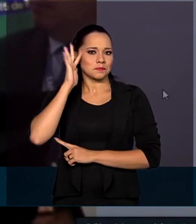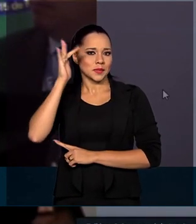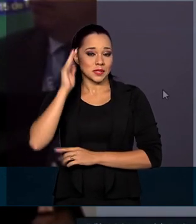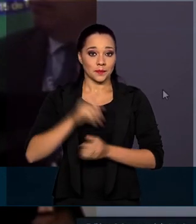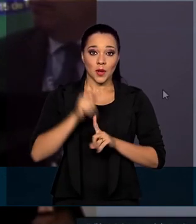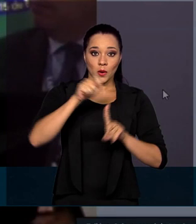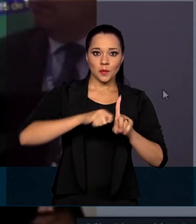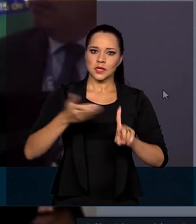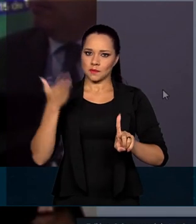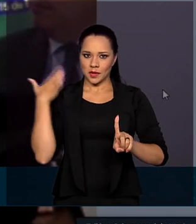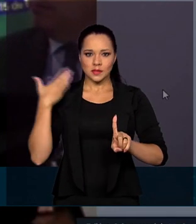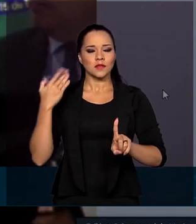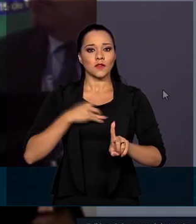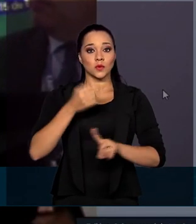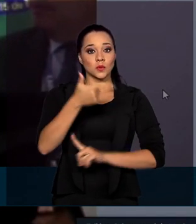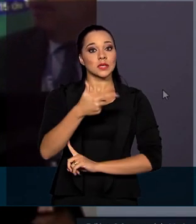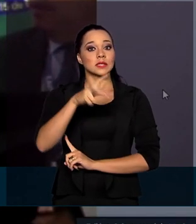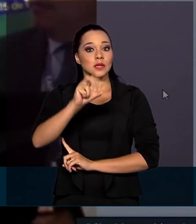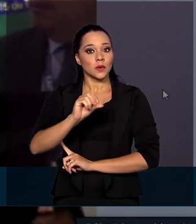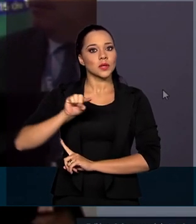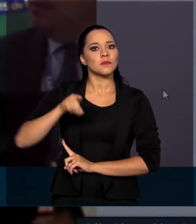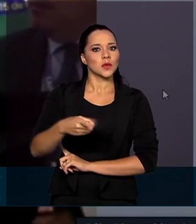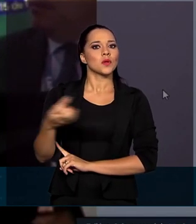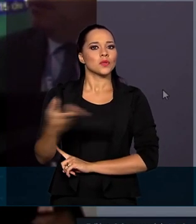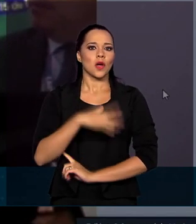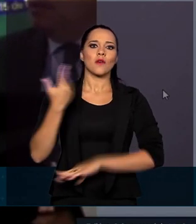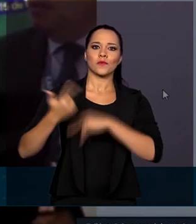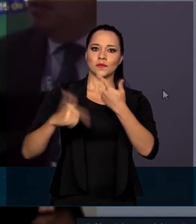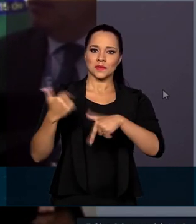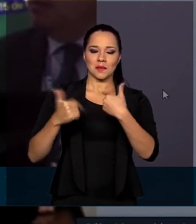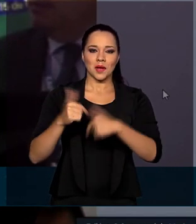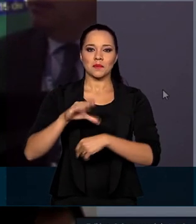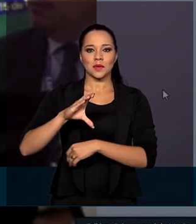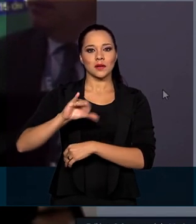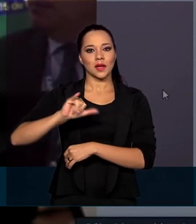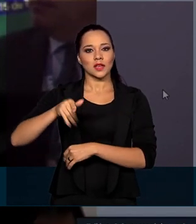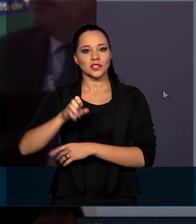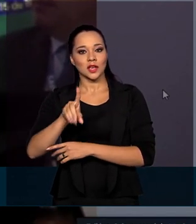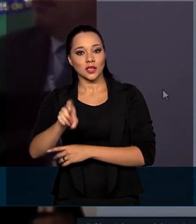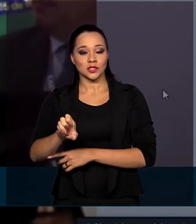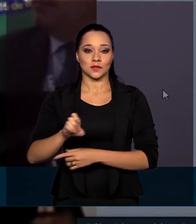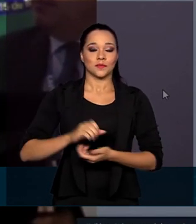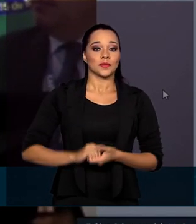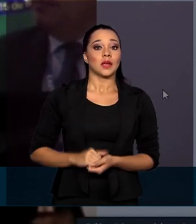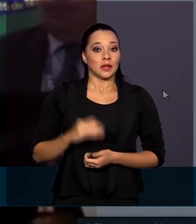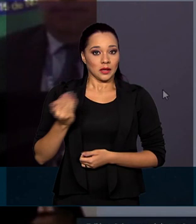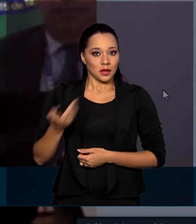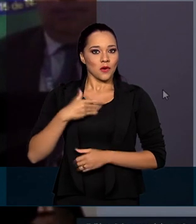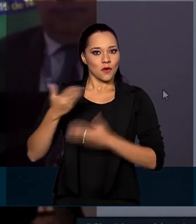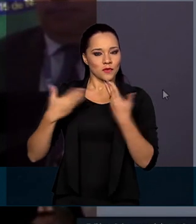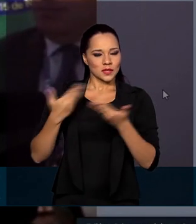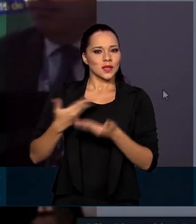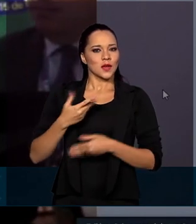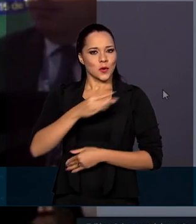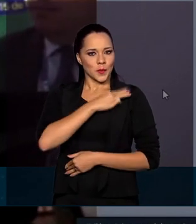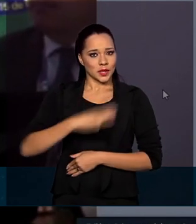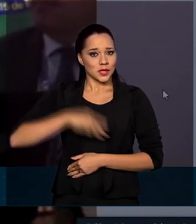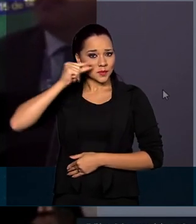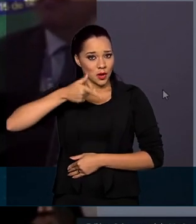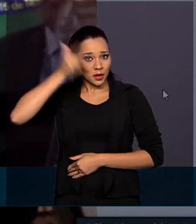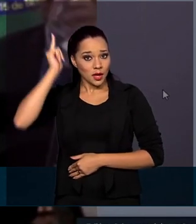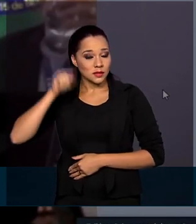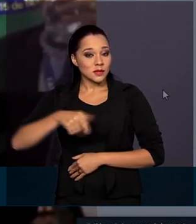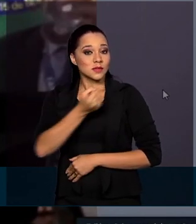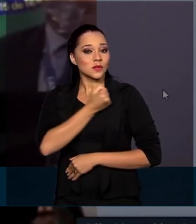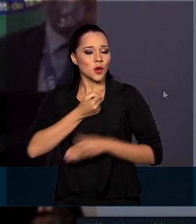O mês passado, se não me engano, foram 250 mil novos empregos pelo Cajete. E, obviamente, conversei com o Paulo Guedes, se esse número se